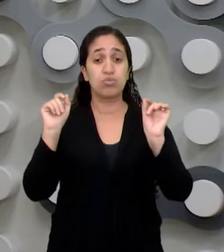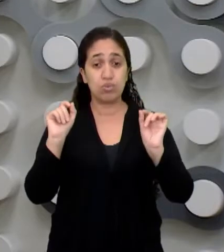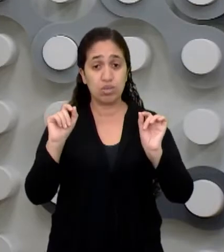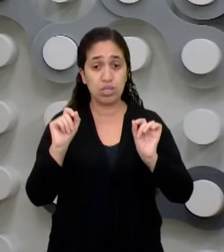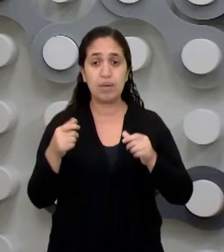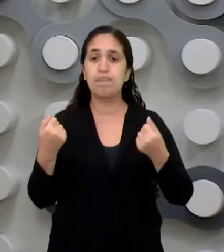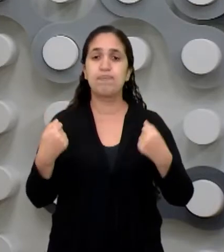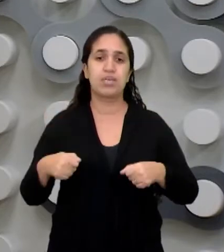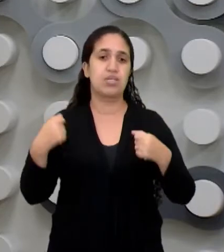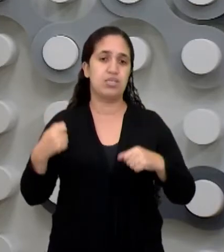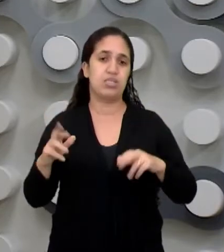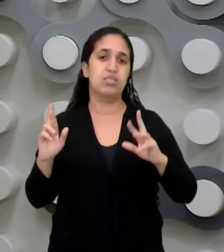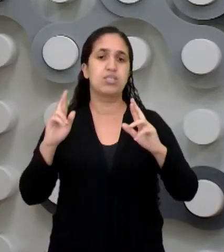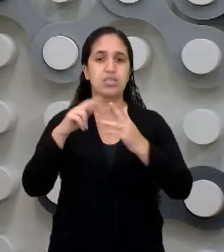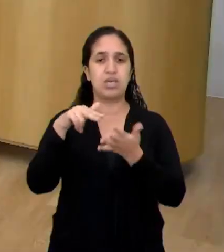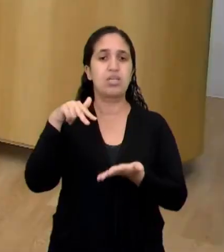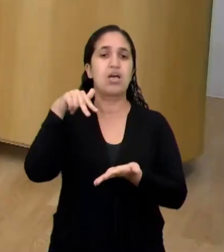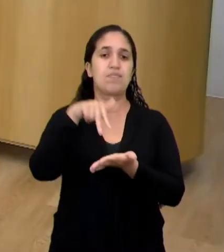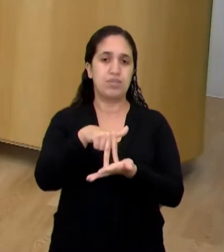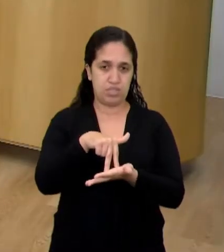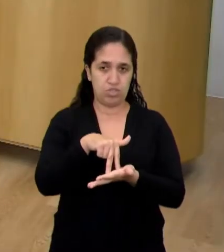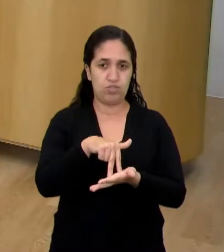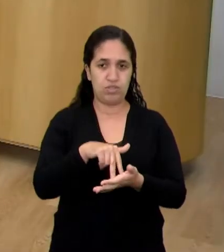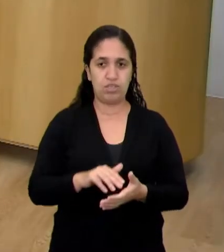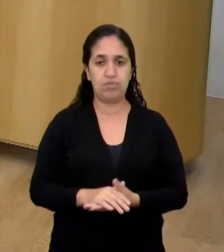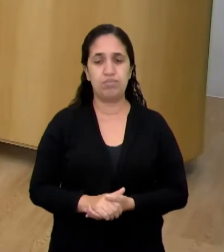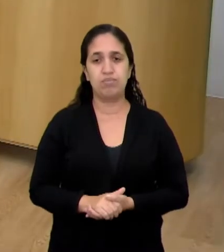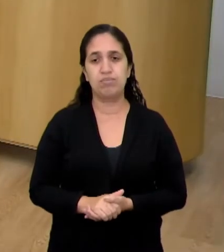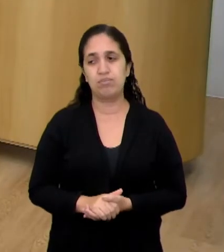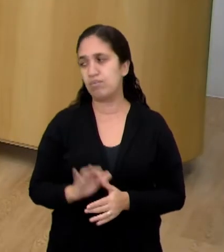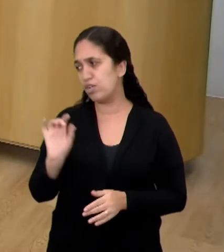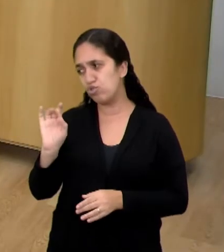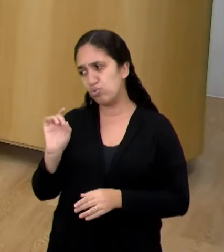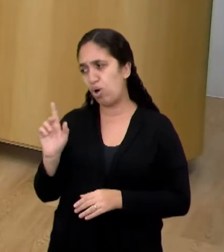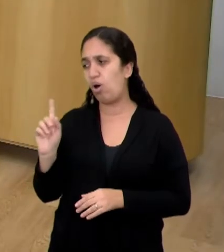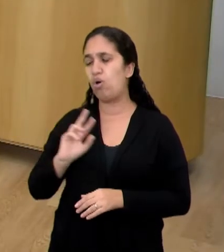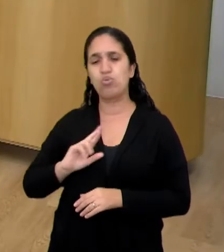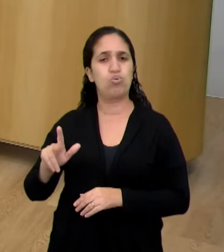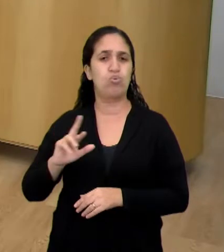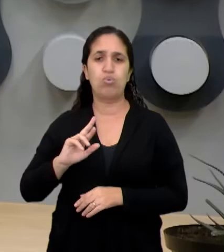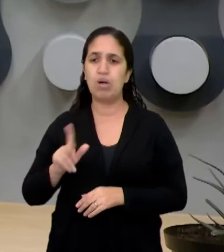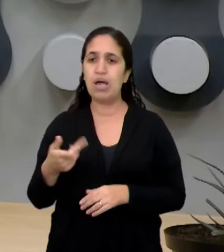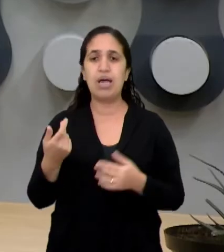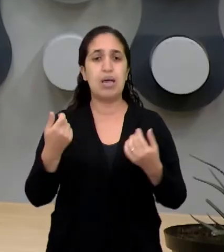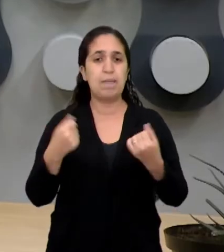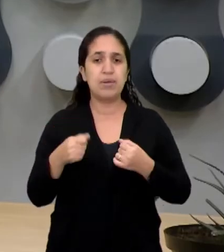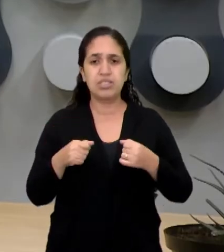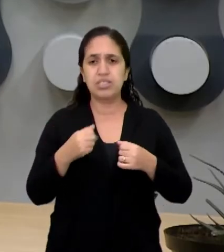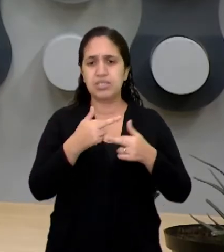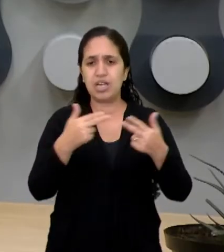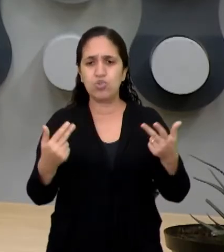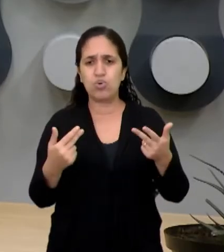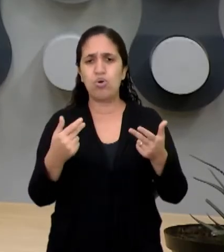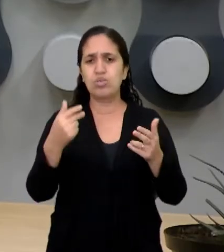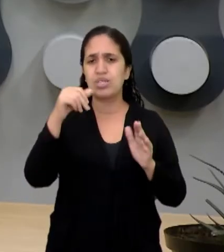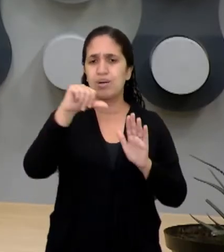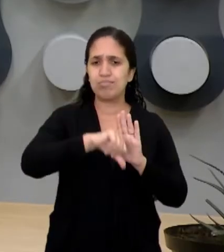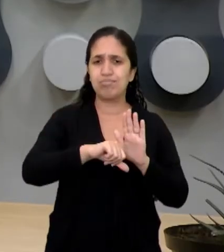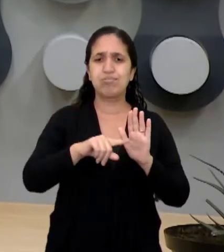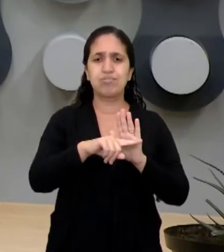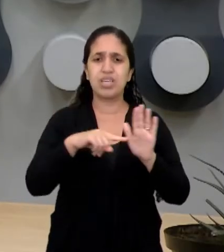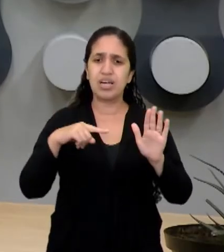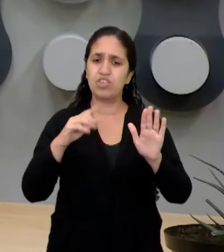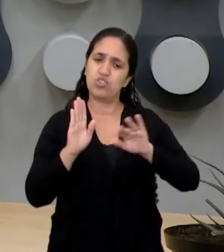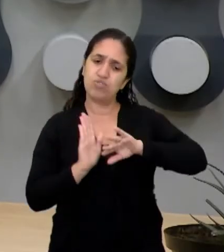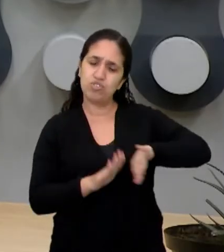essa representatividade, precisa partir do espaço de desculpa te decisão. interromper, mas não é só isso, né? A gente tem que tirar o papel negativo também. Sim. Porque você faz,